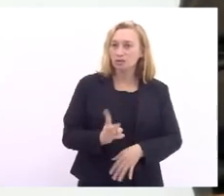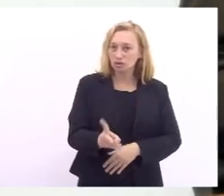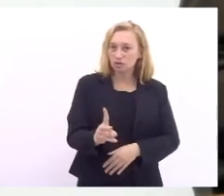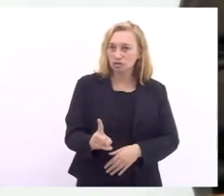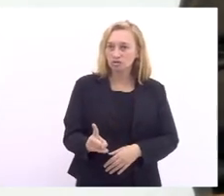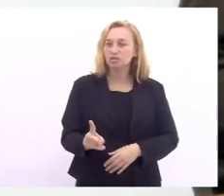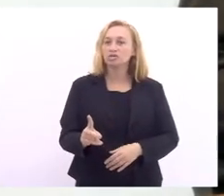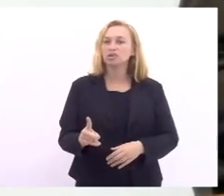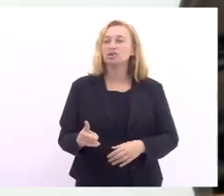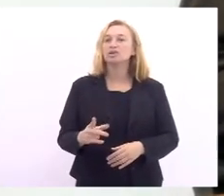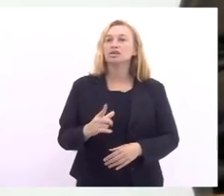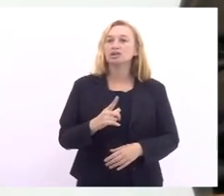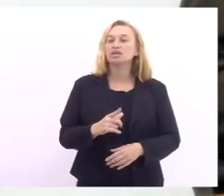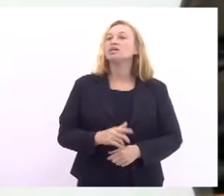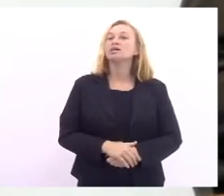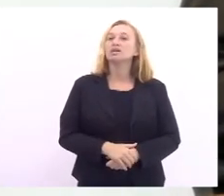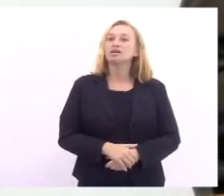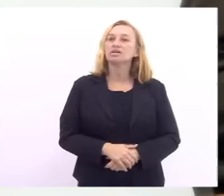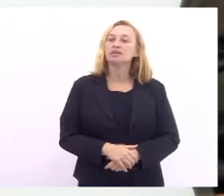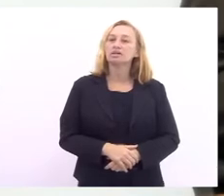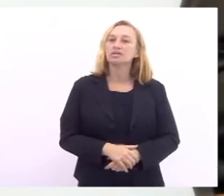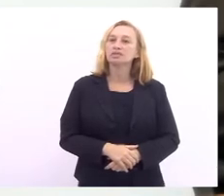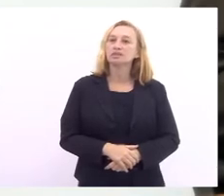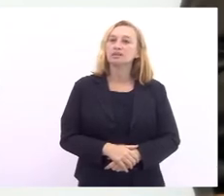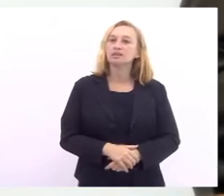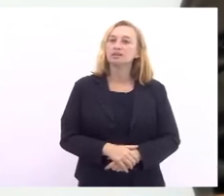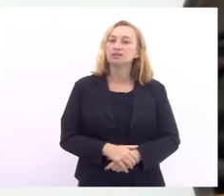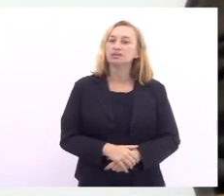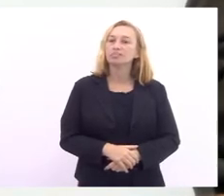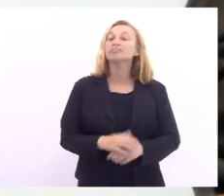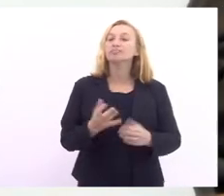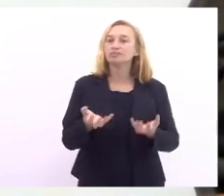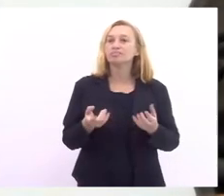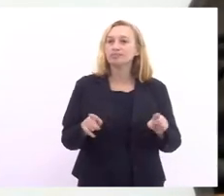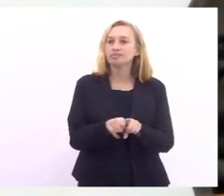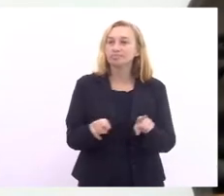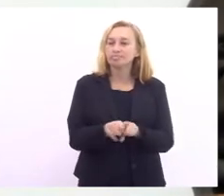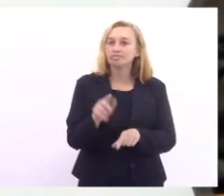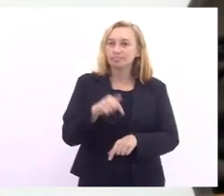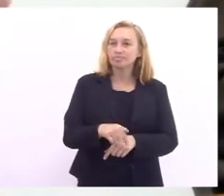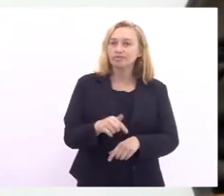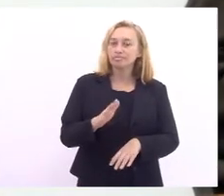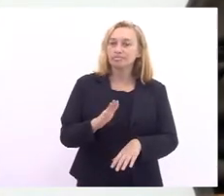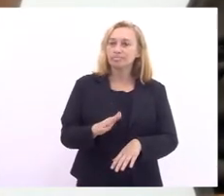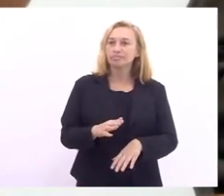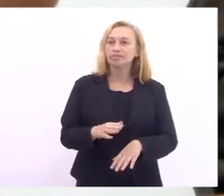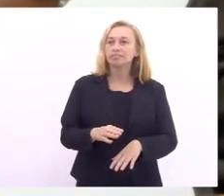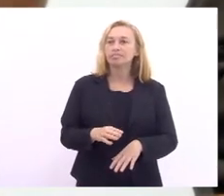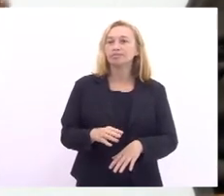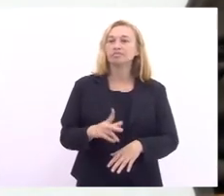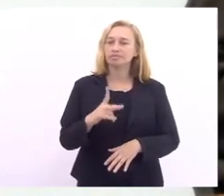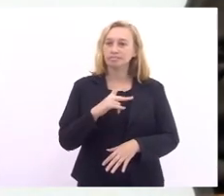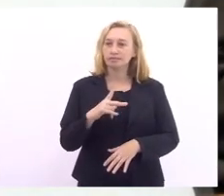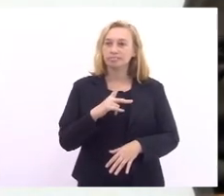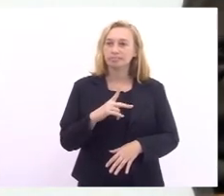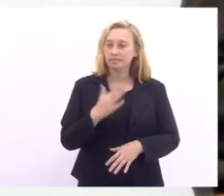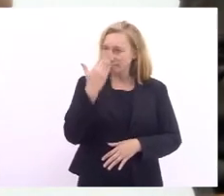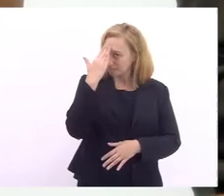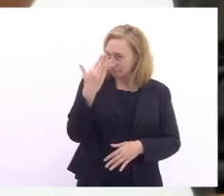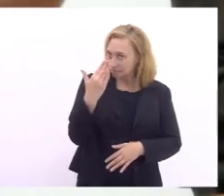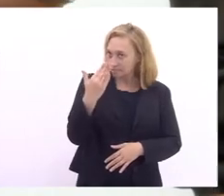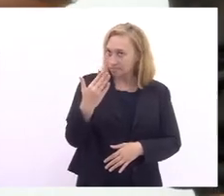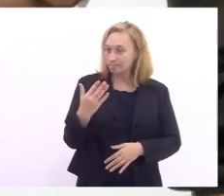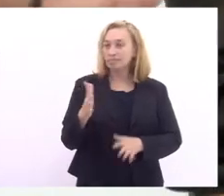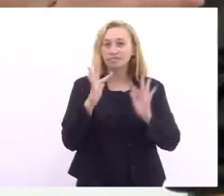continue gerando frutos né é e eu quero também aqui mas no from que o pessoal também fazer um agradecimento